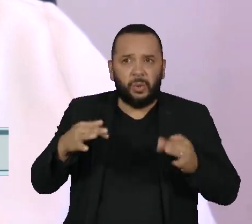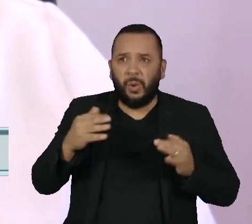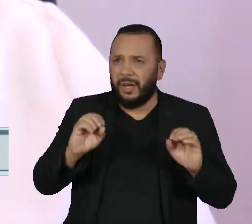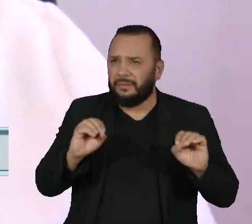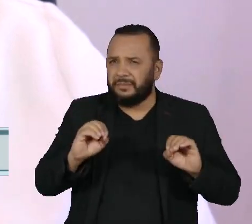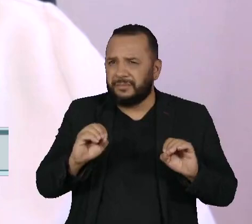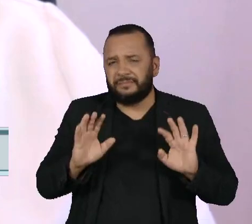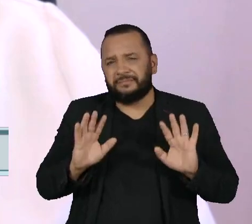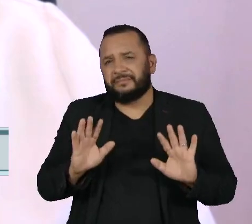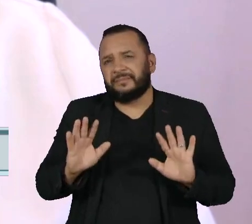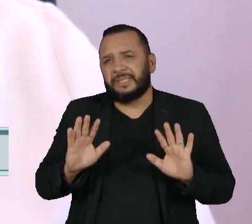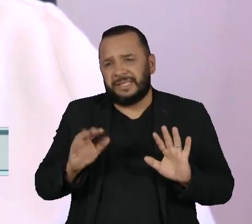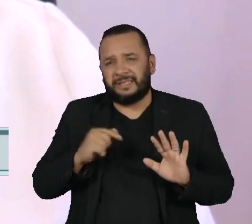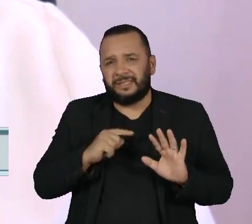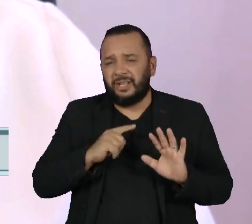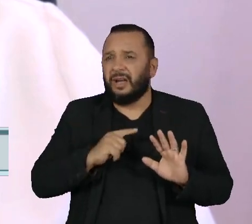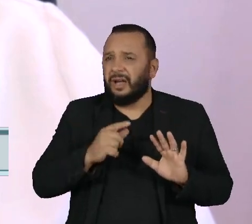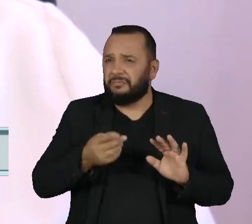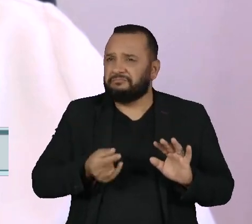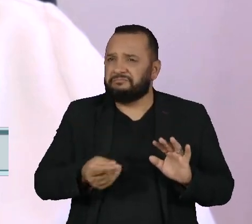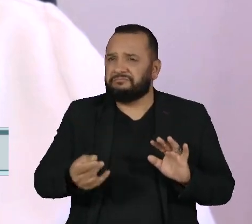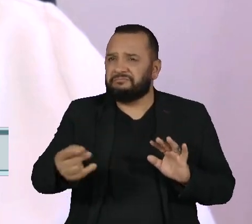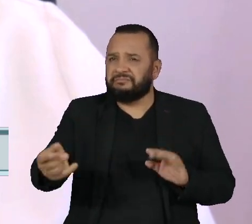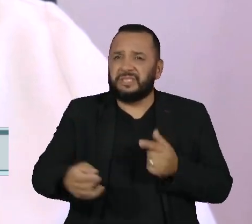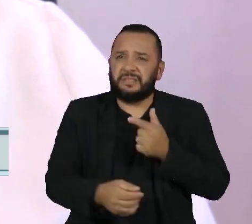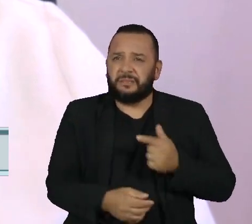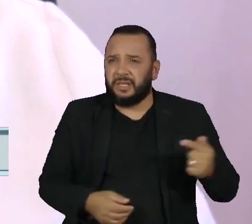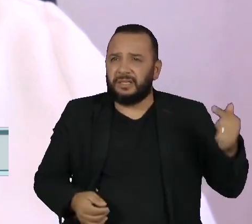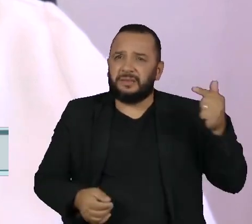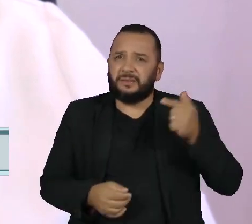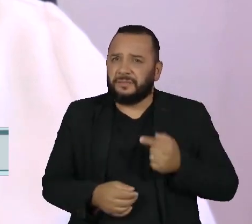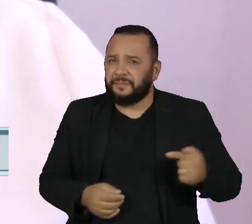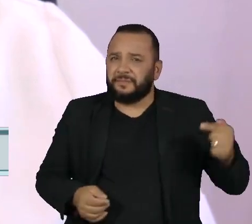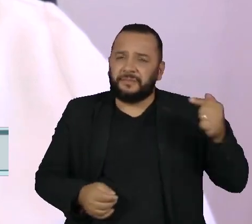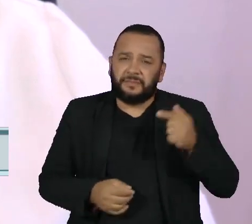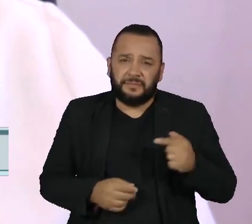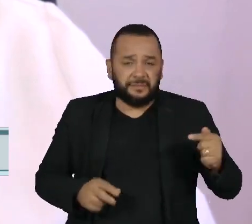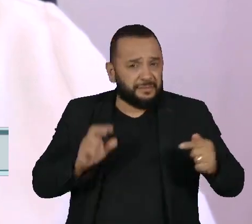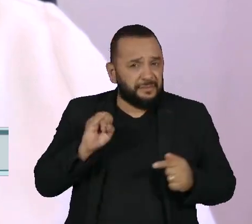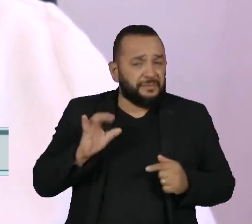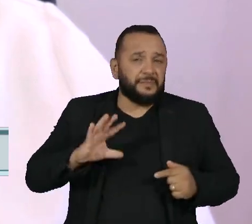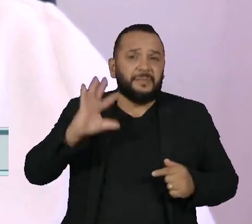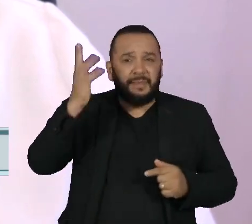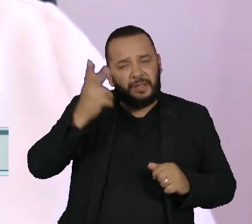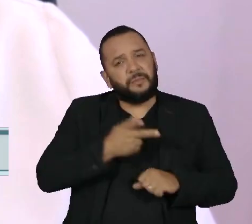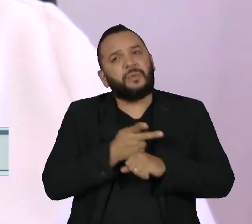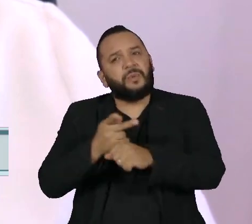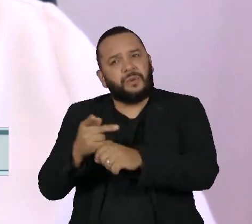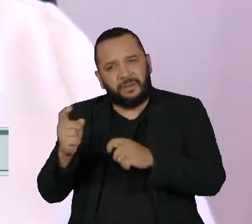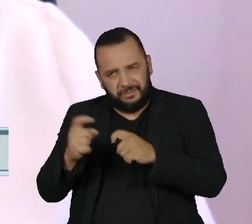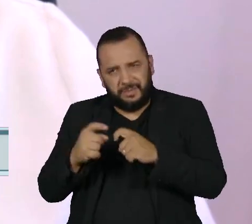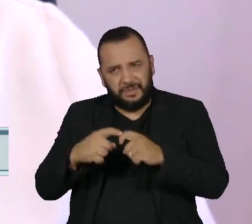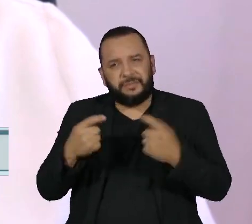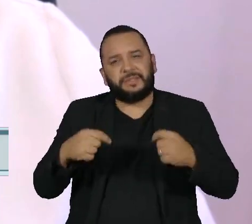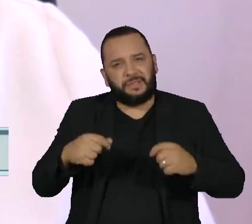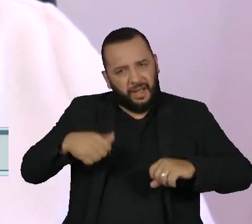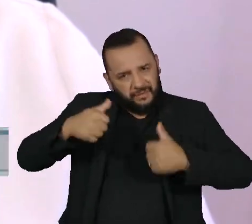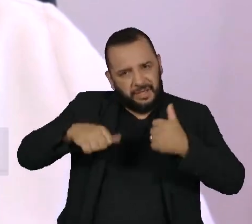ela, o que chama a atenção é que ela vai persistir ao longo das semanas. E sempre que isso acontecer, você deve sim procurar um especialista para avaliação.